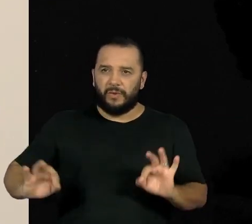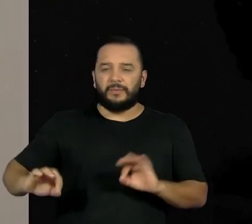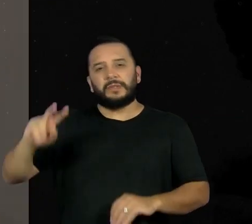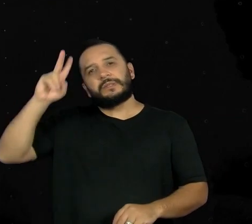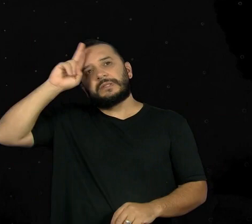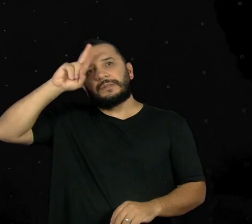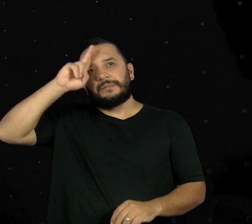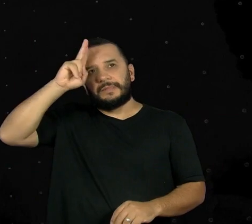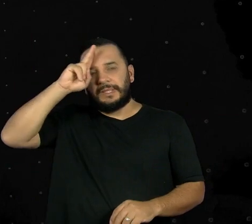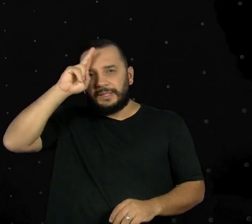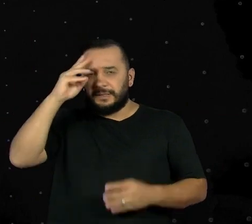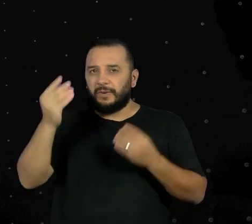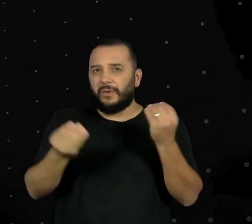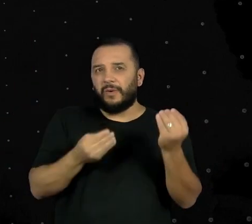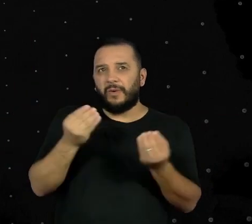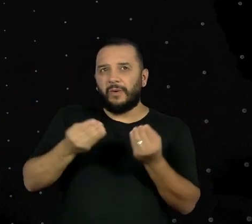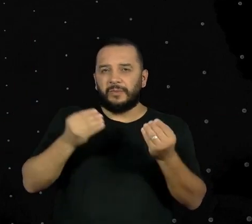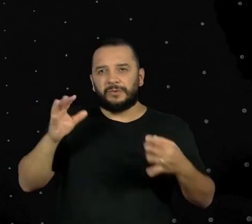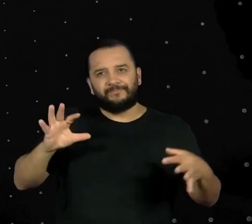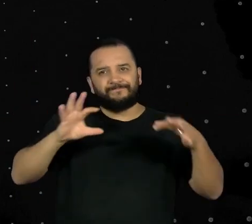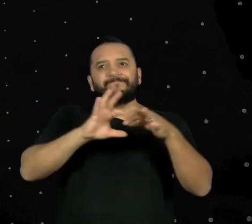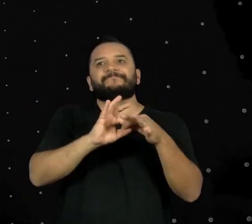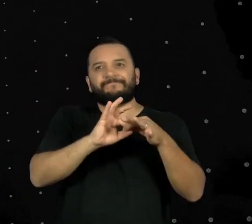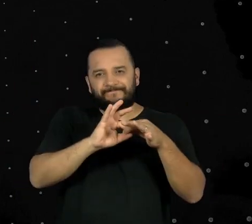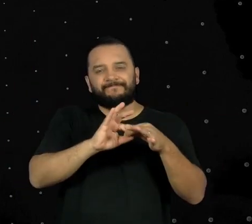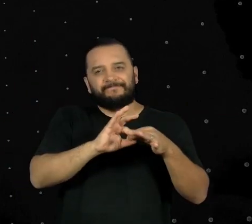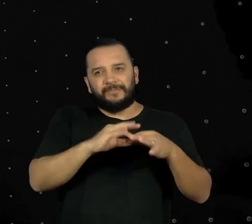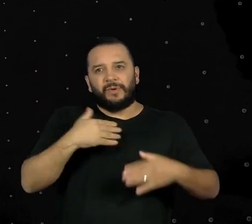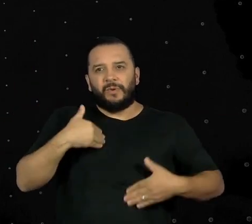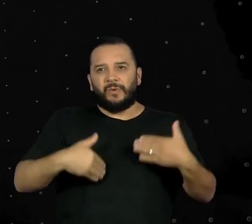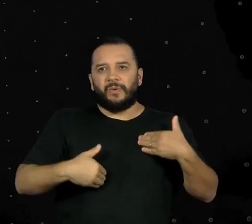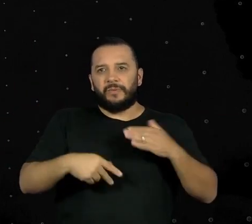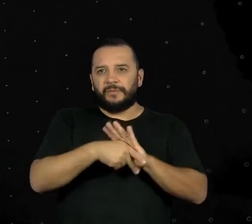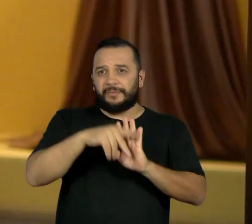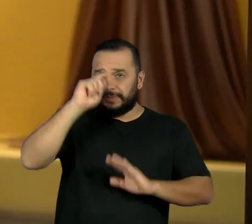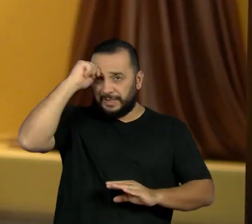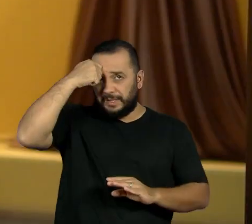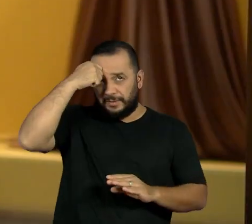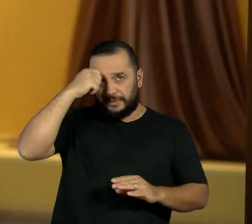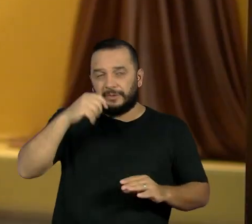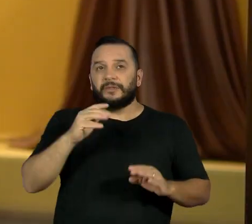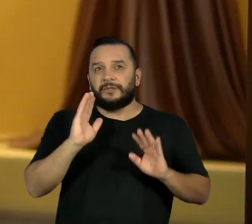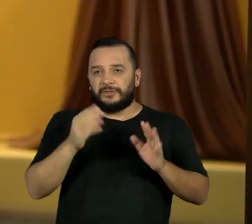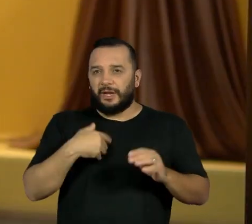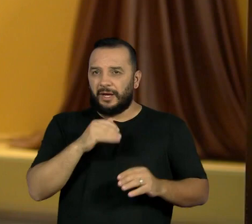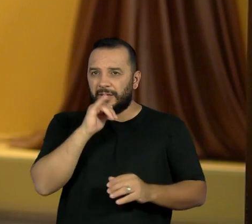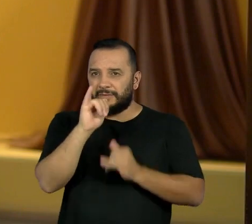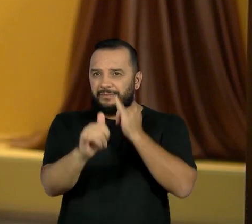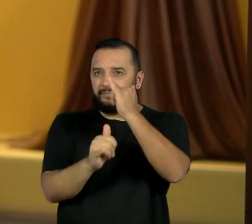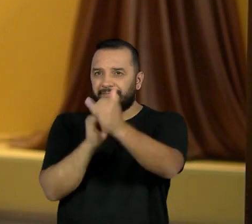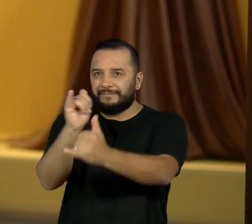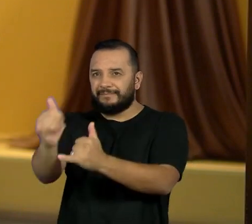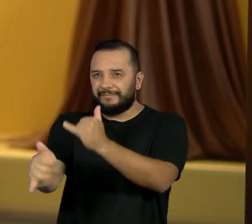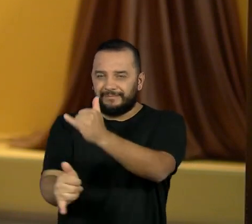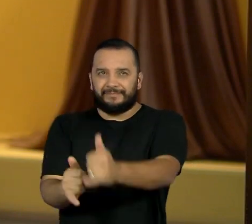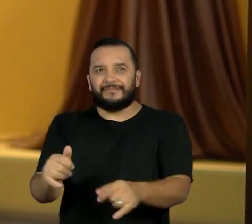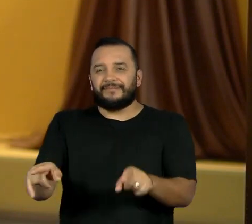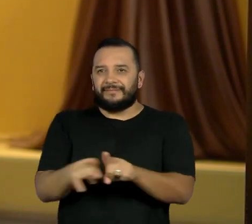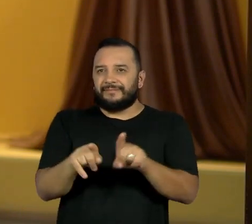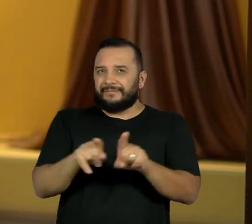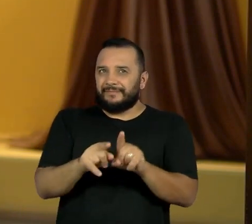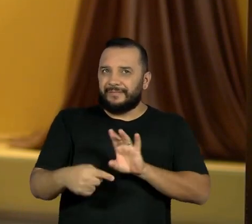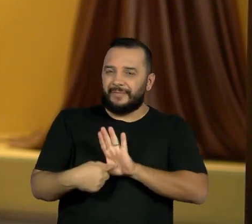memórias estéticas estarem ancoradas nesses corpos e isso ser passado de maneira oral, pela fala, pelo